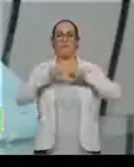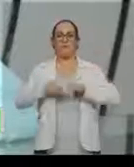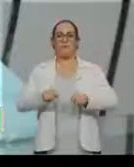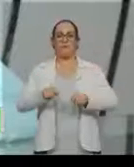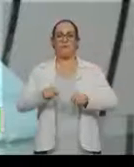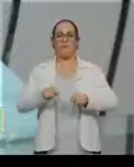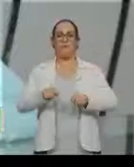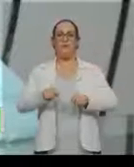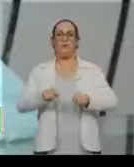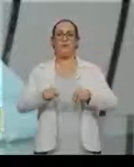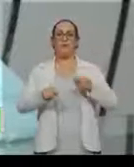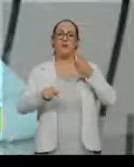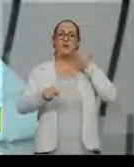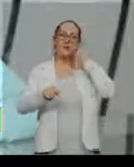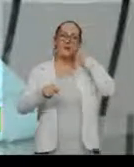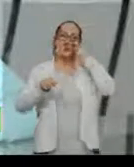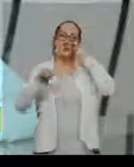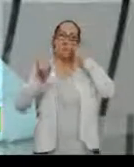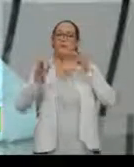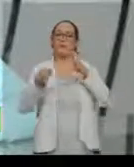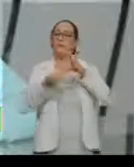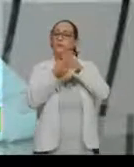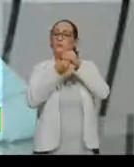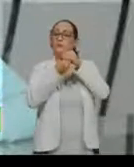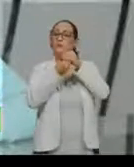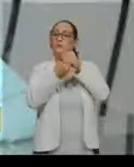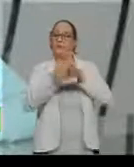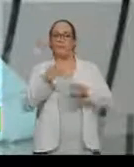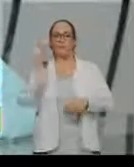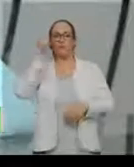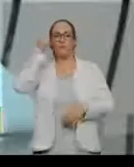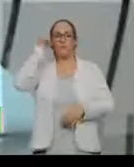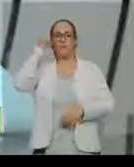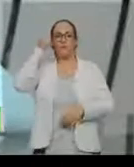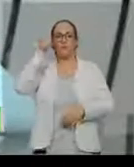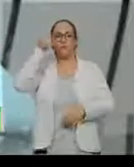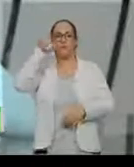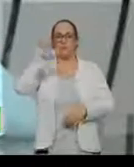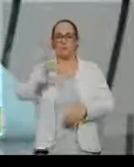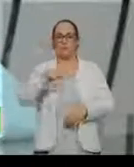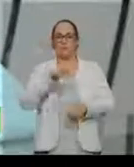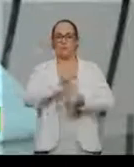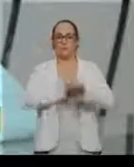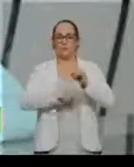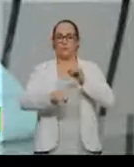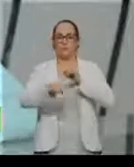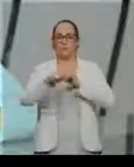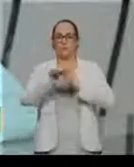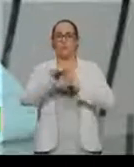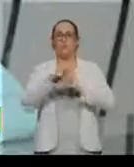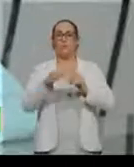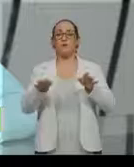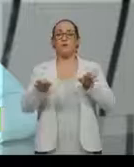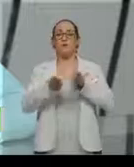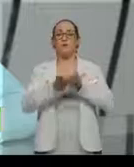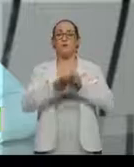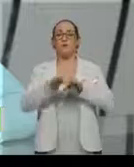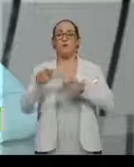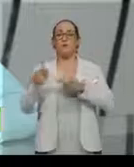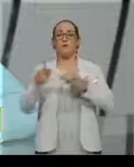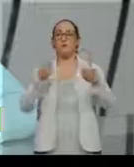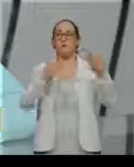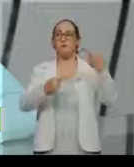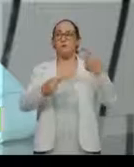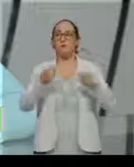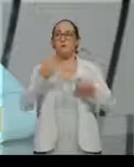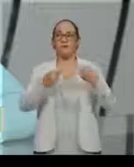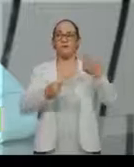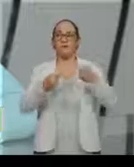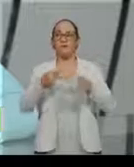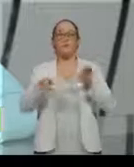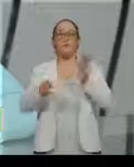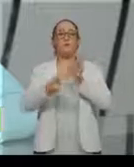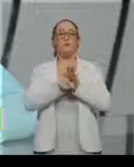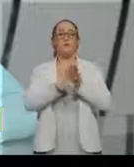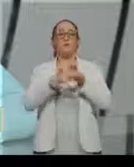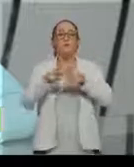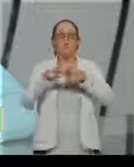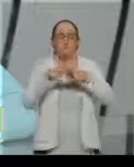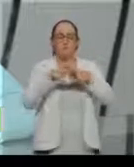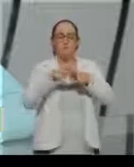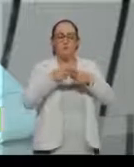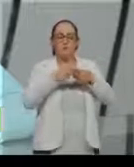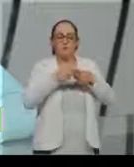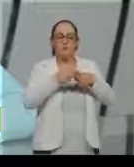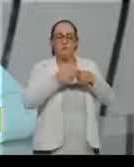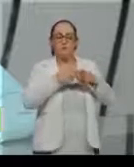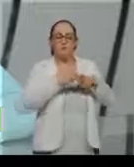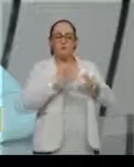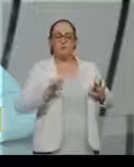na sociedade, não há políticas suficientes, né, que façam valer aí, que corrija, né, as questões que